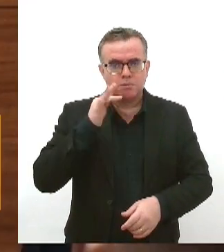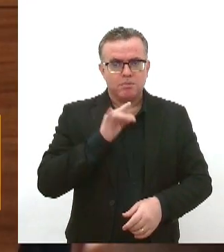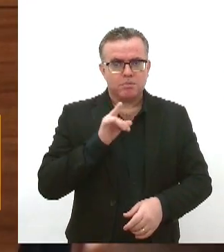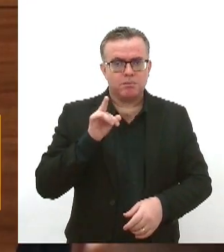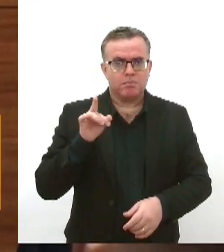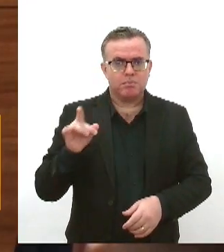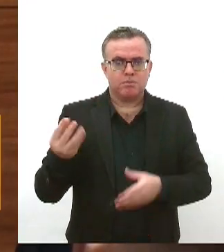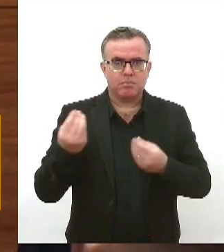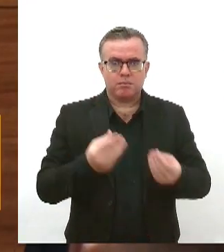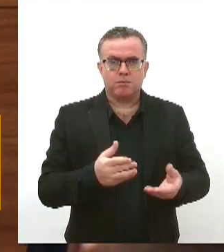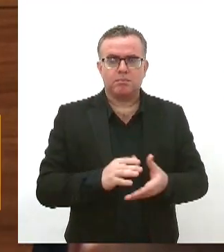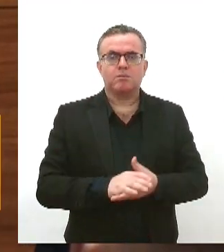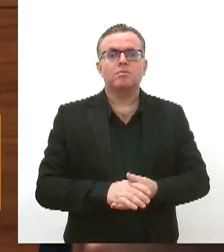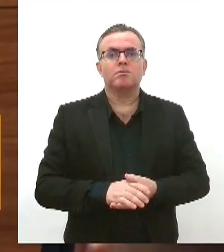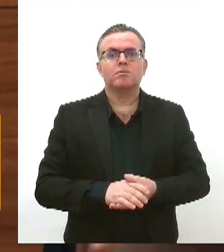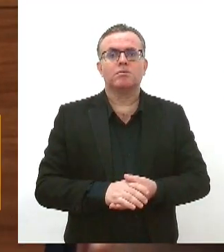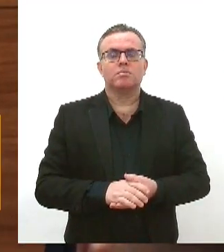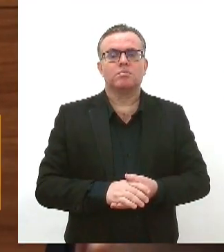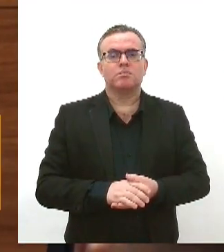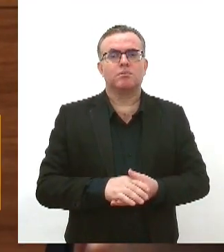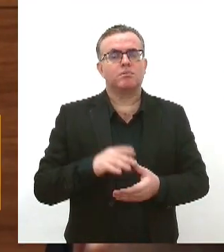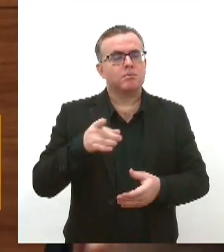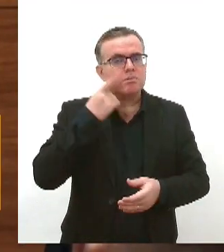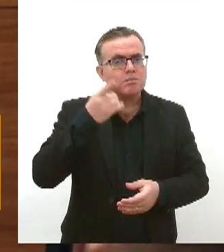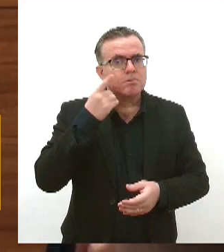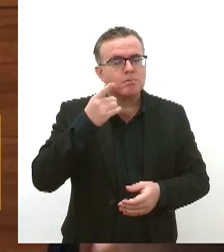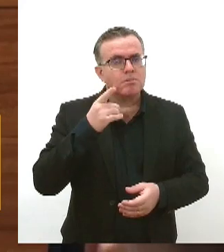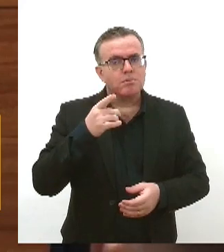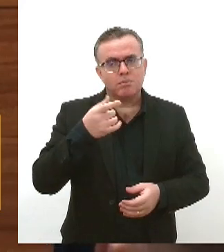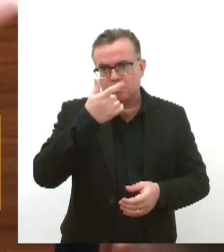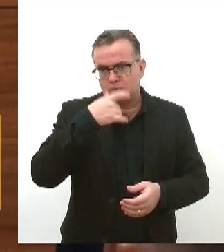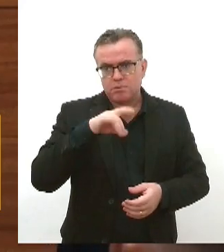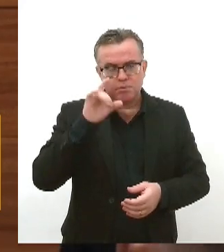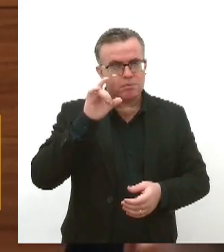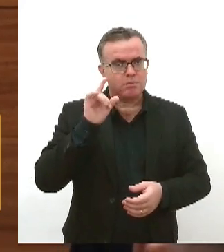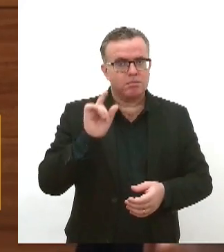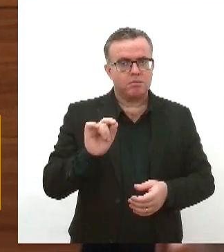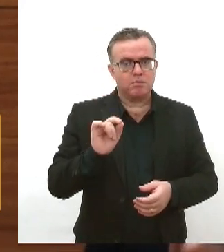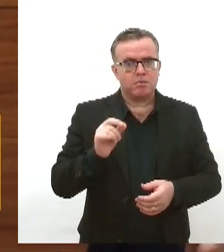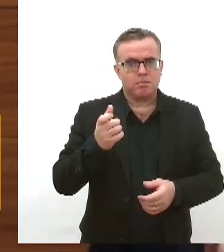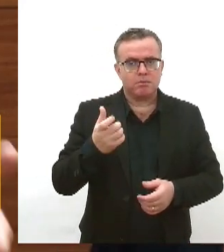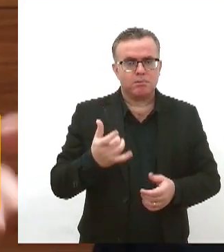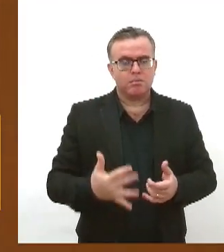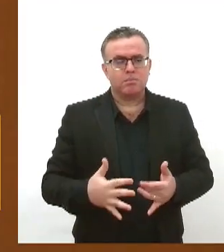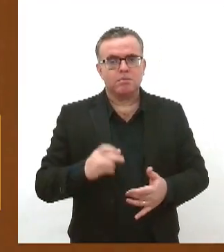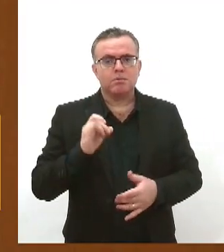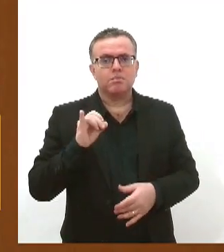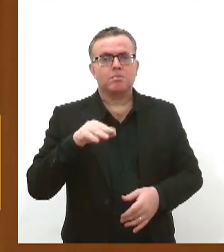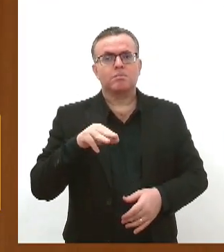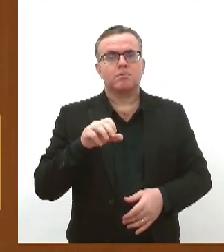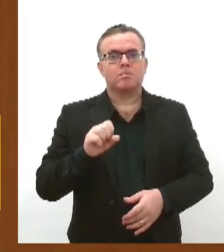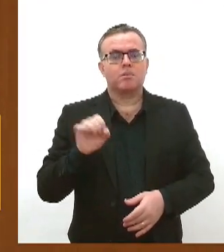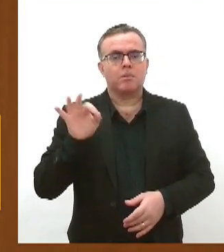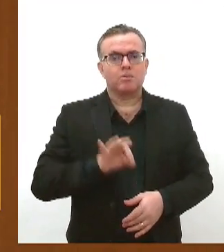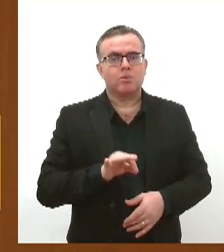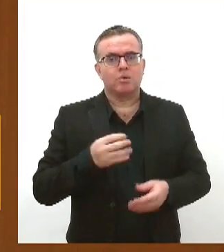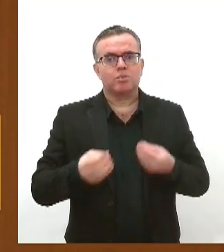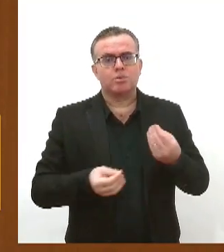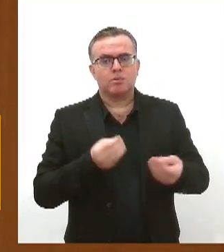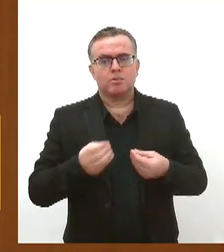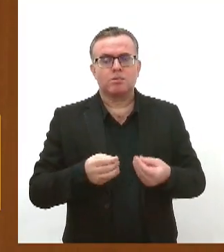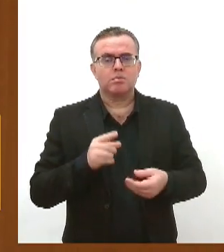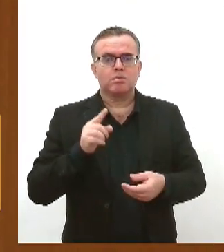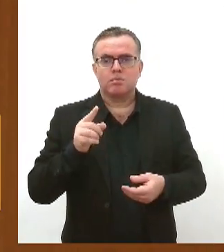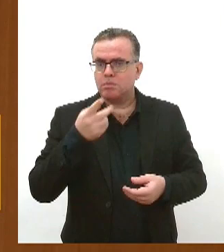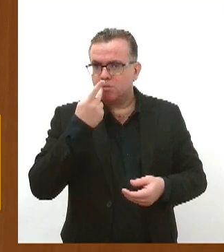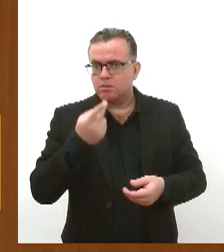O deputado Jorge Passos voltou a falar sobre a alíquota do ICMS em Sergipe. O parlamentar disse que aguarda